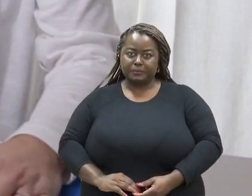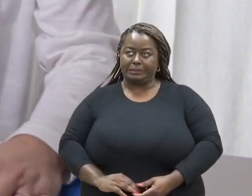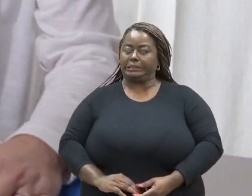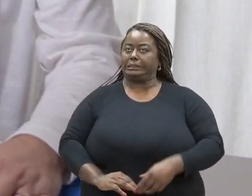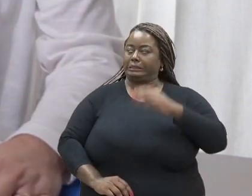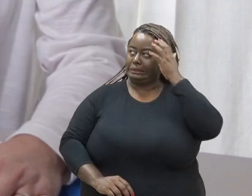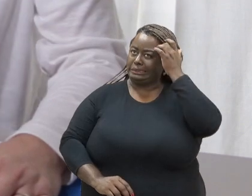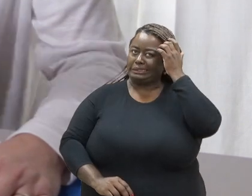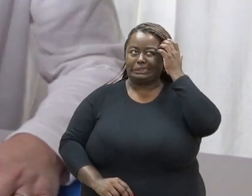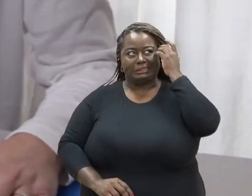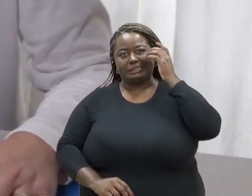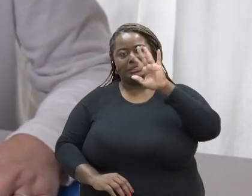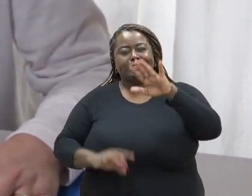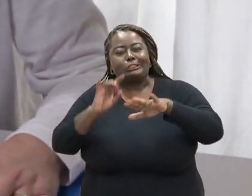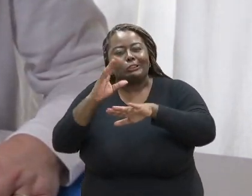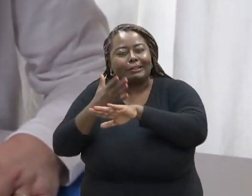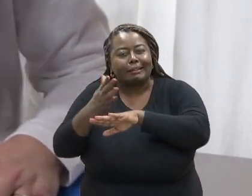Vixe. Só um aquecimento.